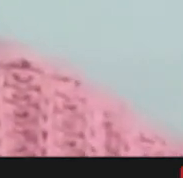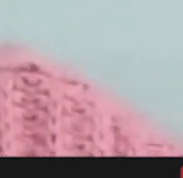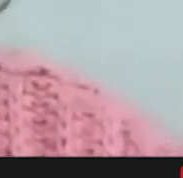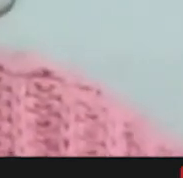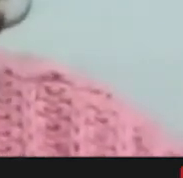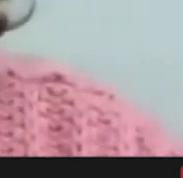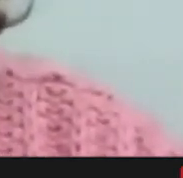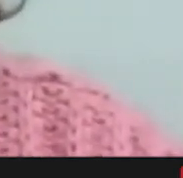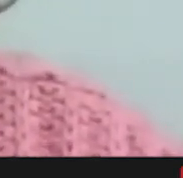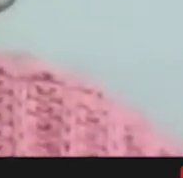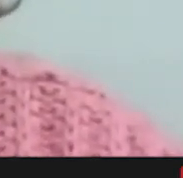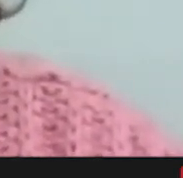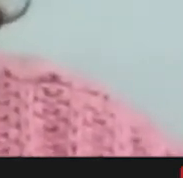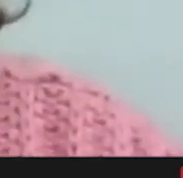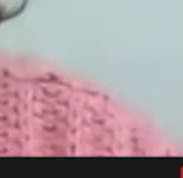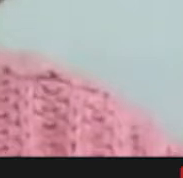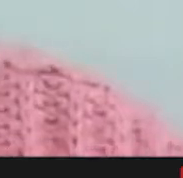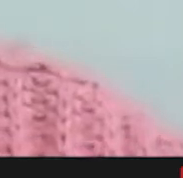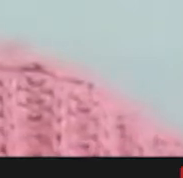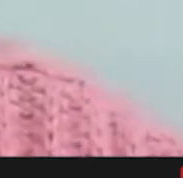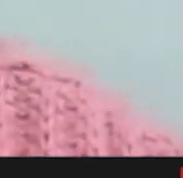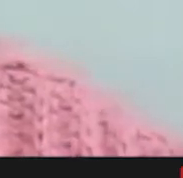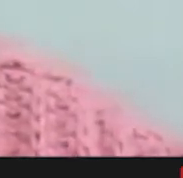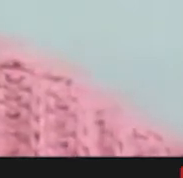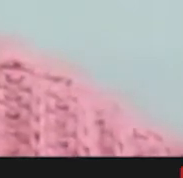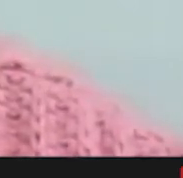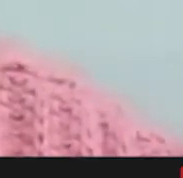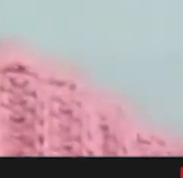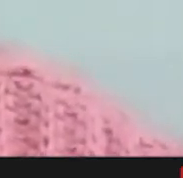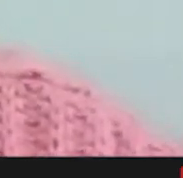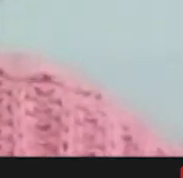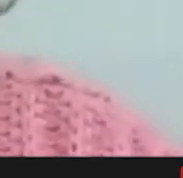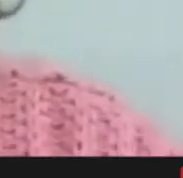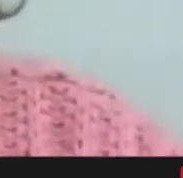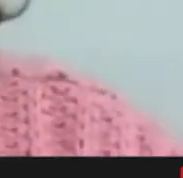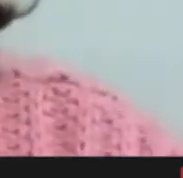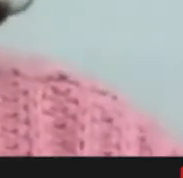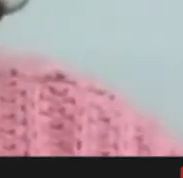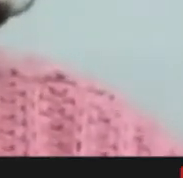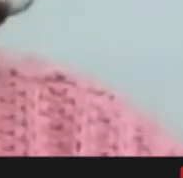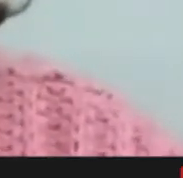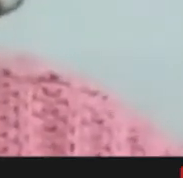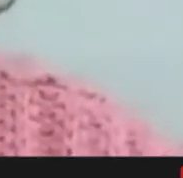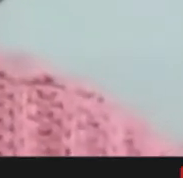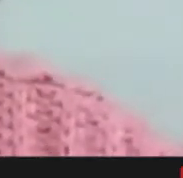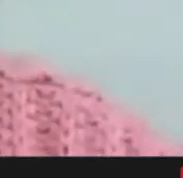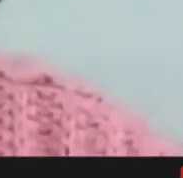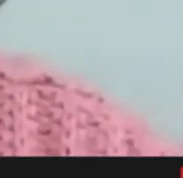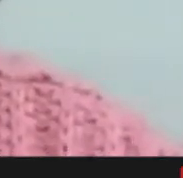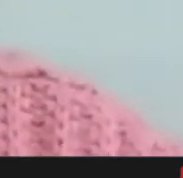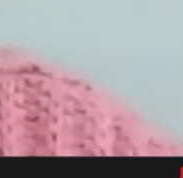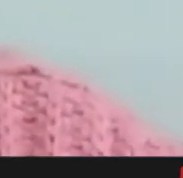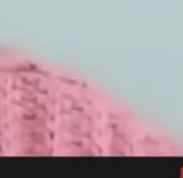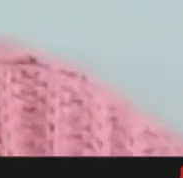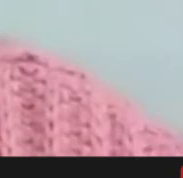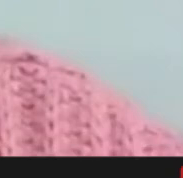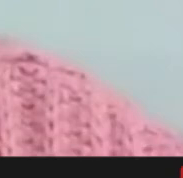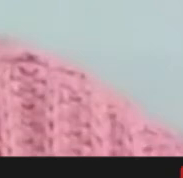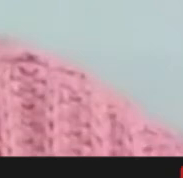infraestrutura, EPIs, isso quer dizer orientação para reorientar,